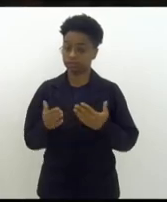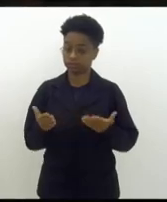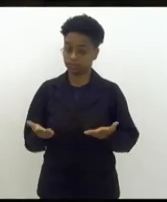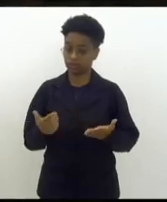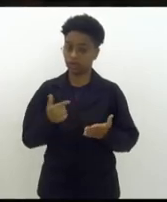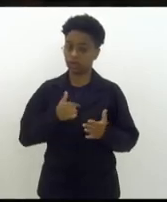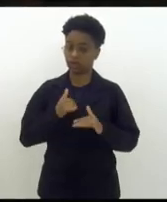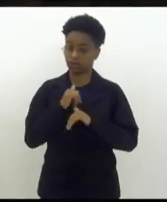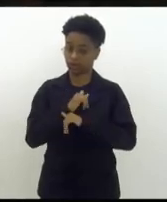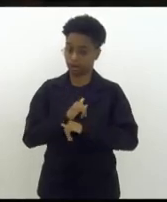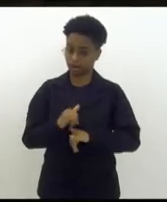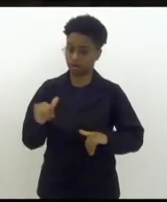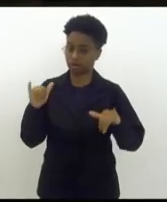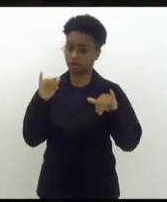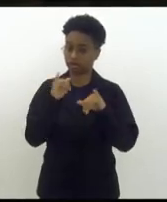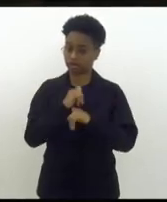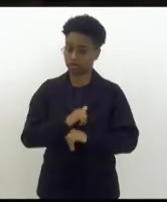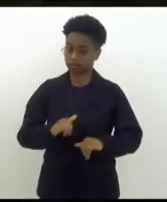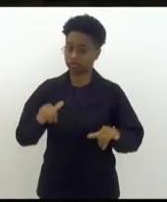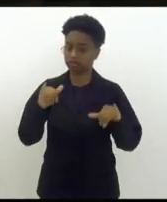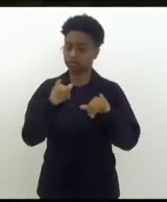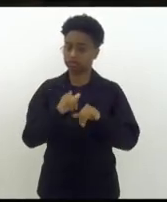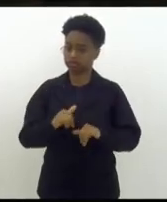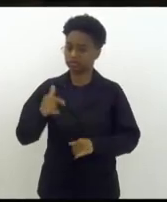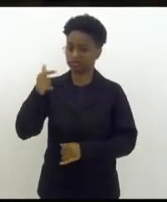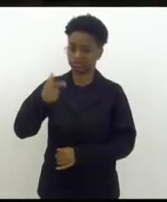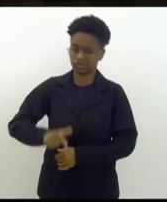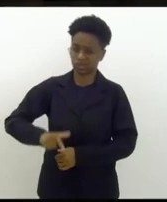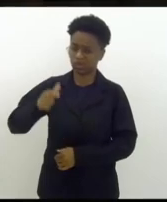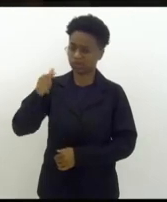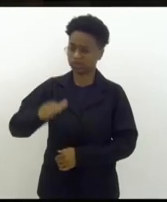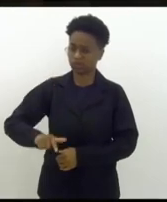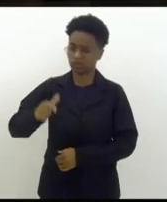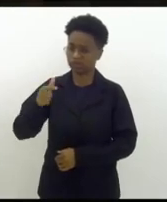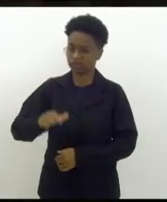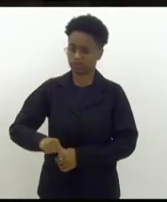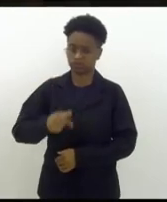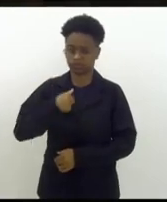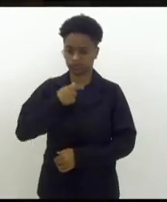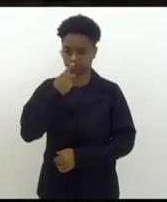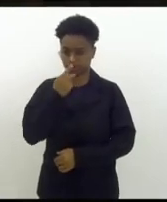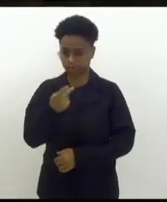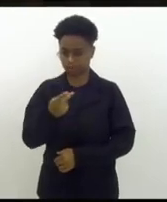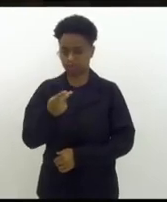essas questões sucessivamente sucessivamente